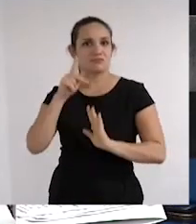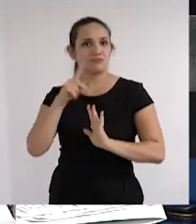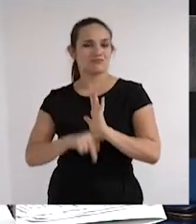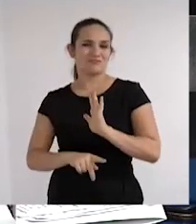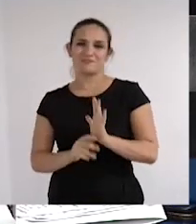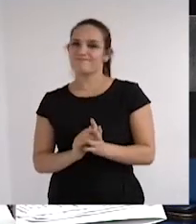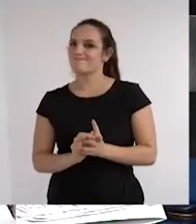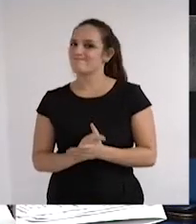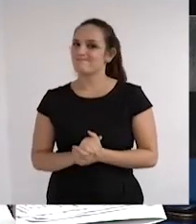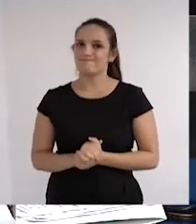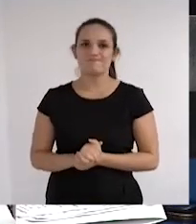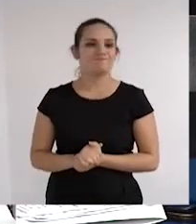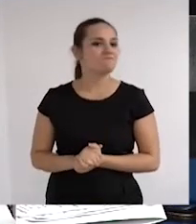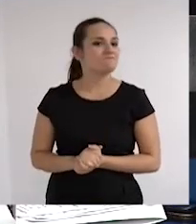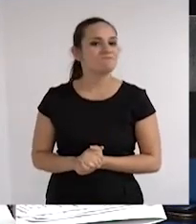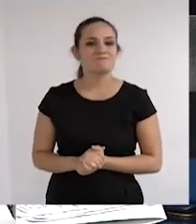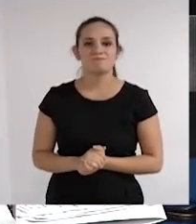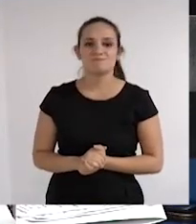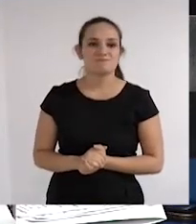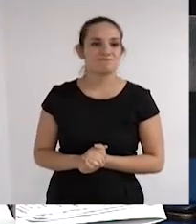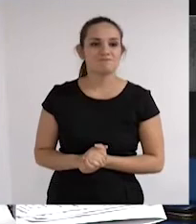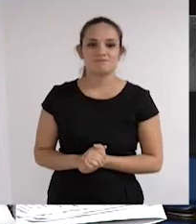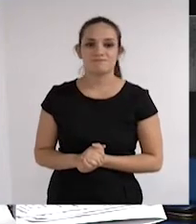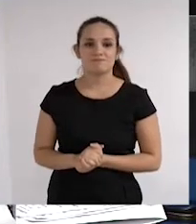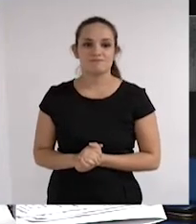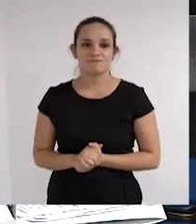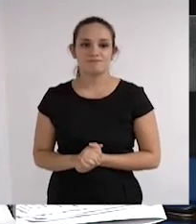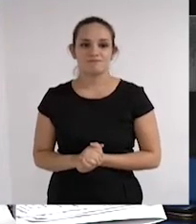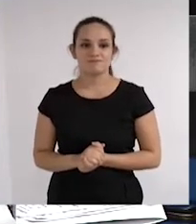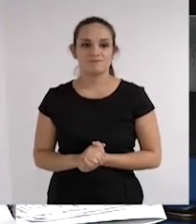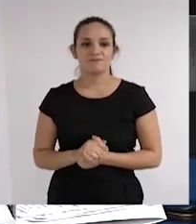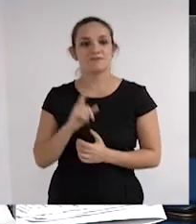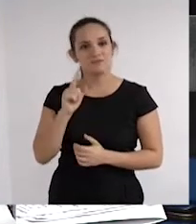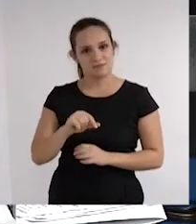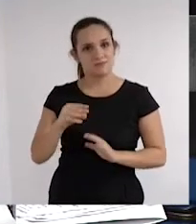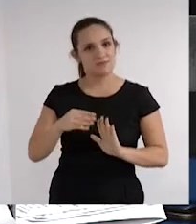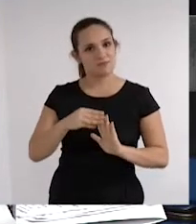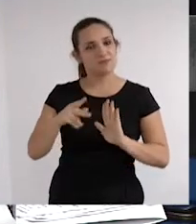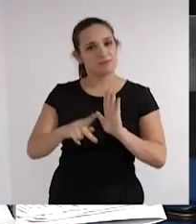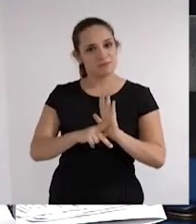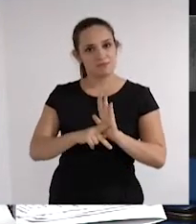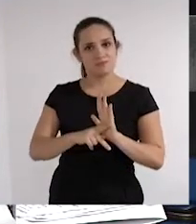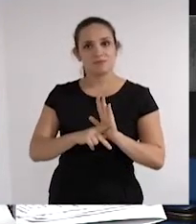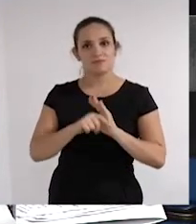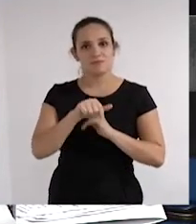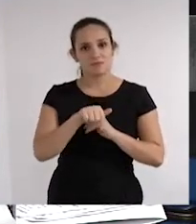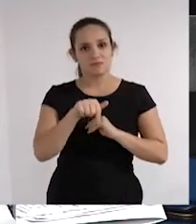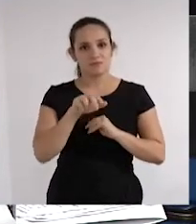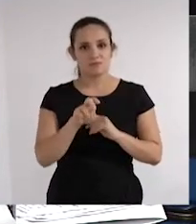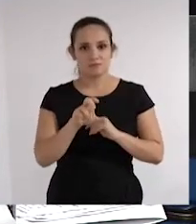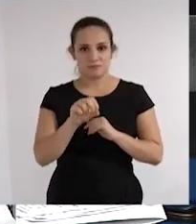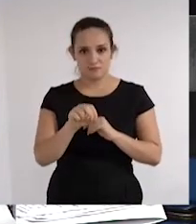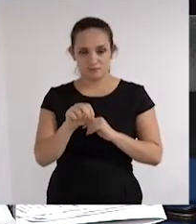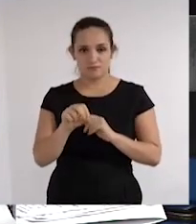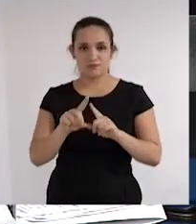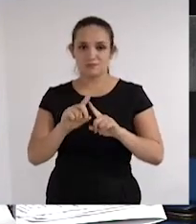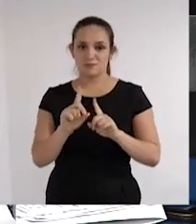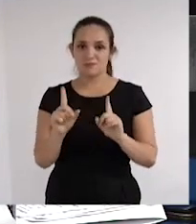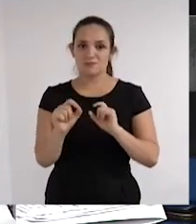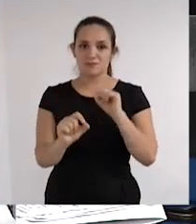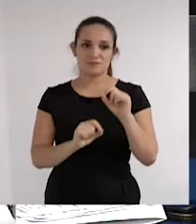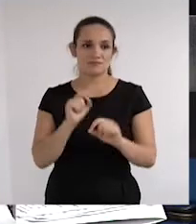encontrava respaldo na medida provisória 850, mas que ele trazia no seu bojo a